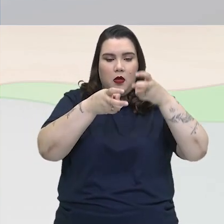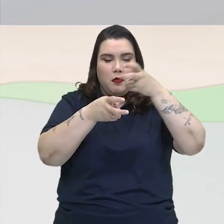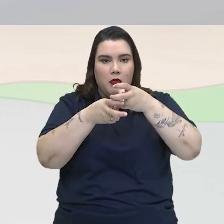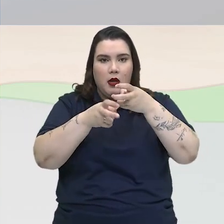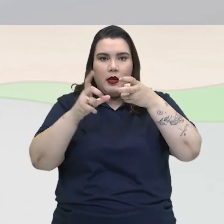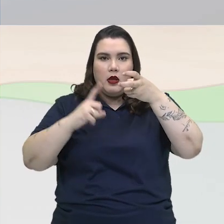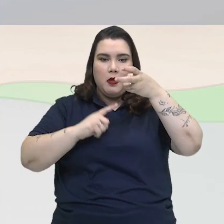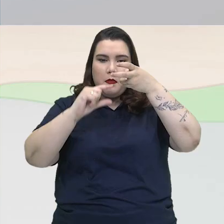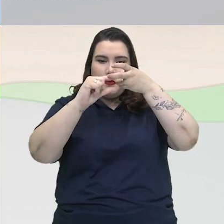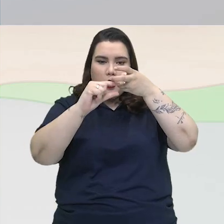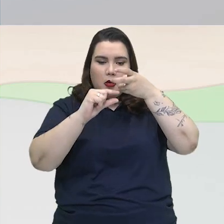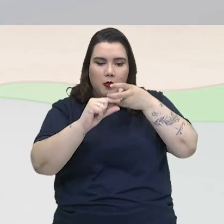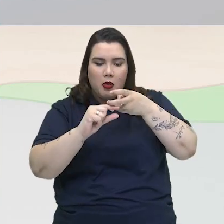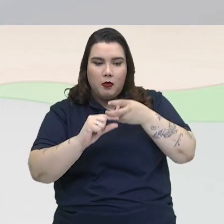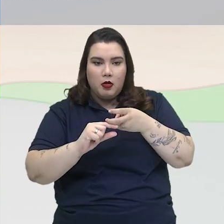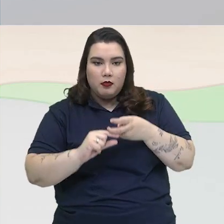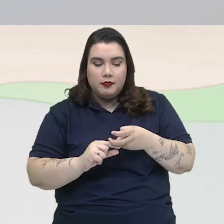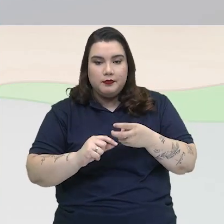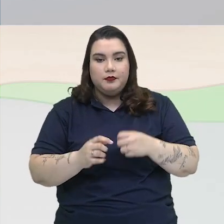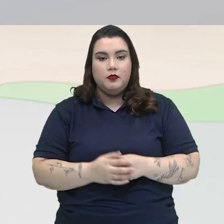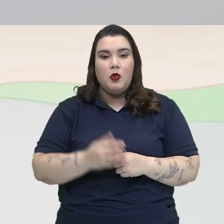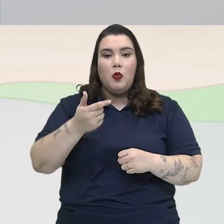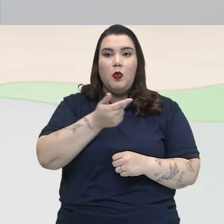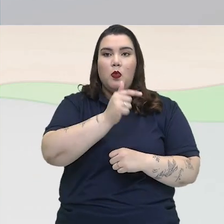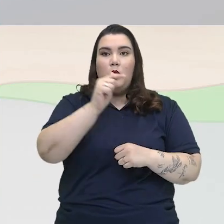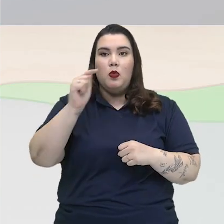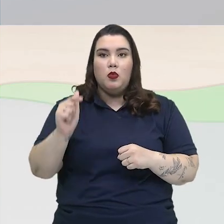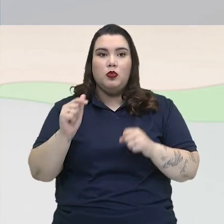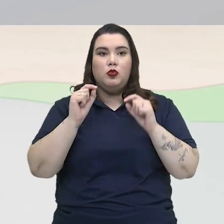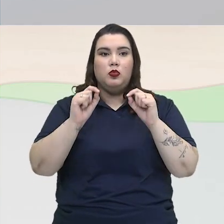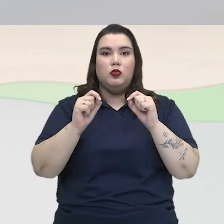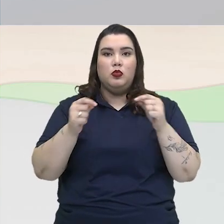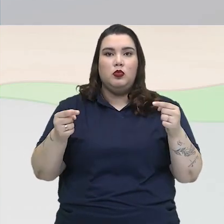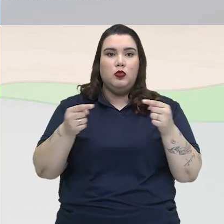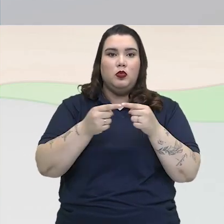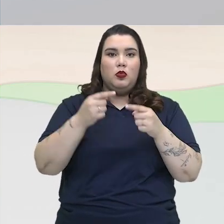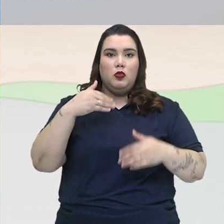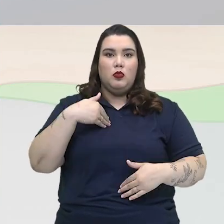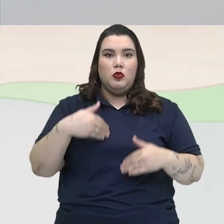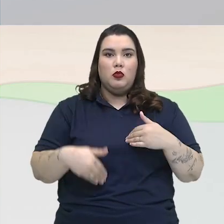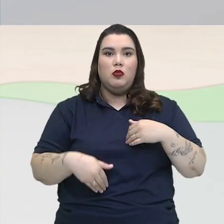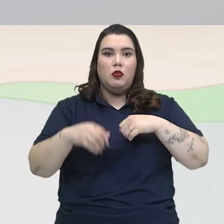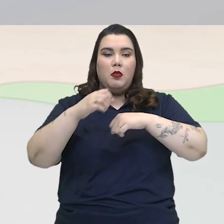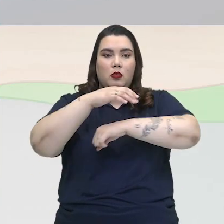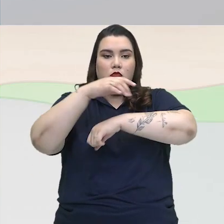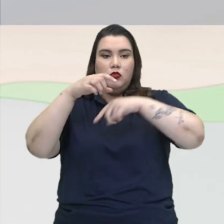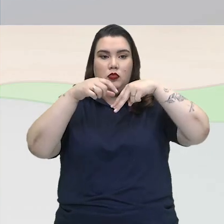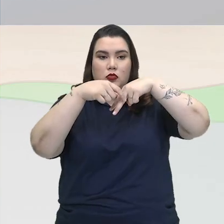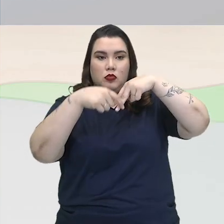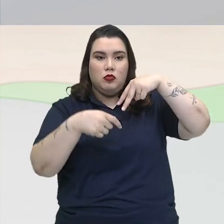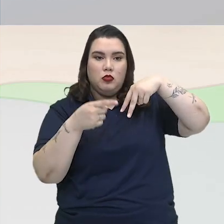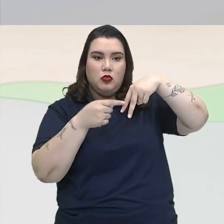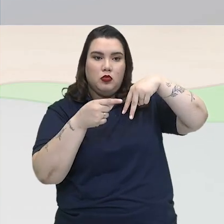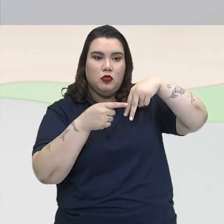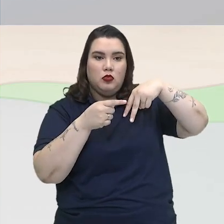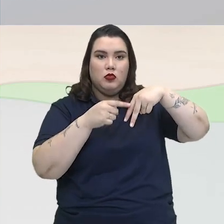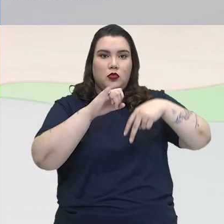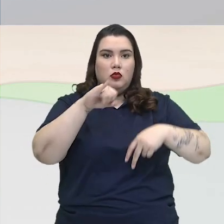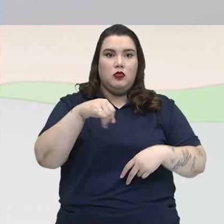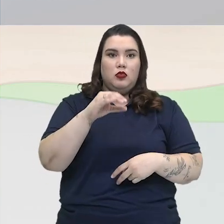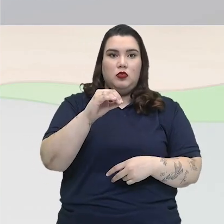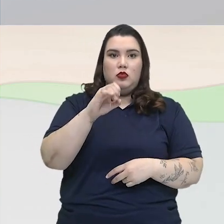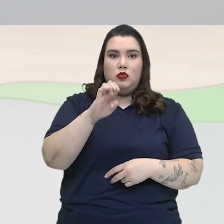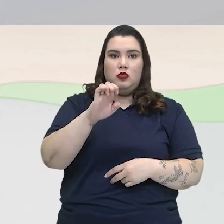coluna, outro que está suportando, né, o peso do nosso corpo, joelho, no